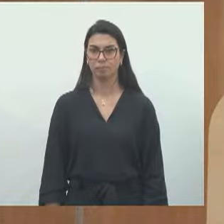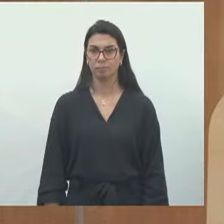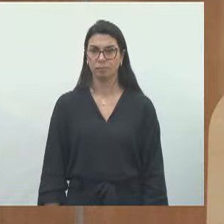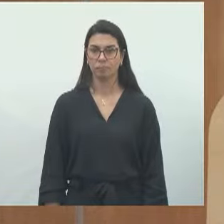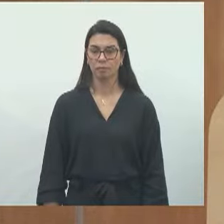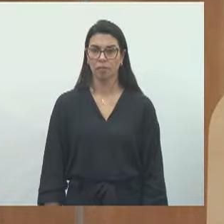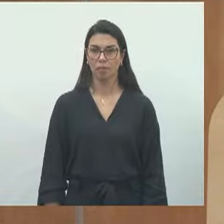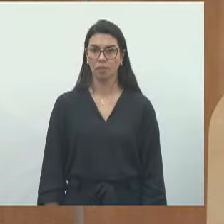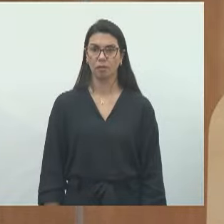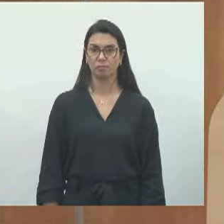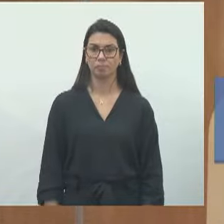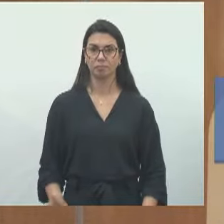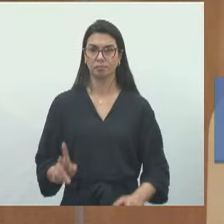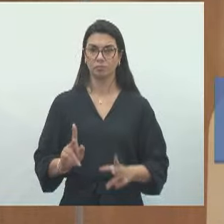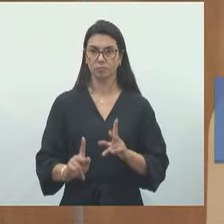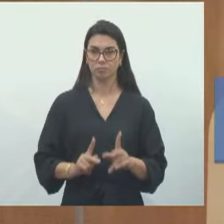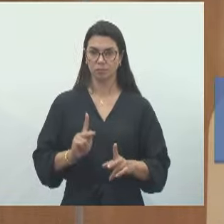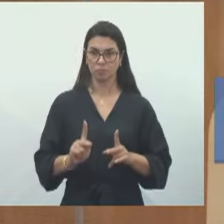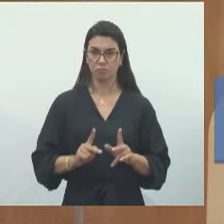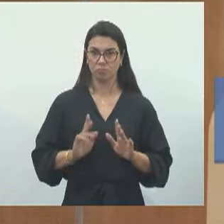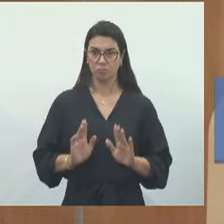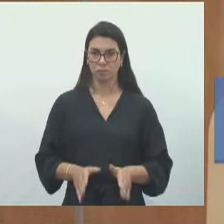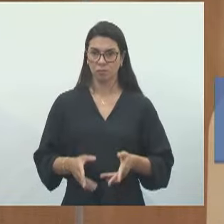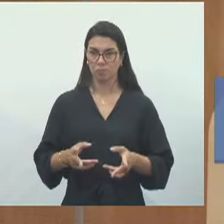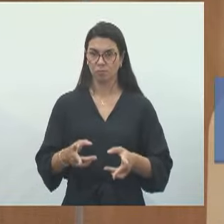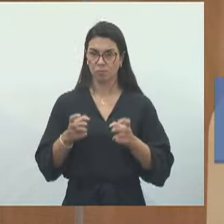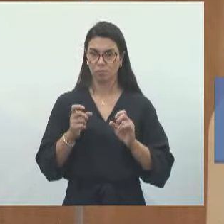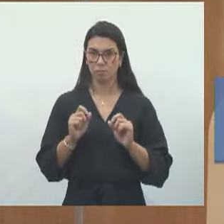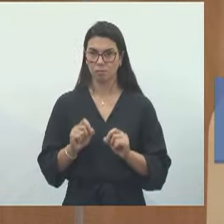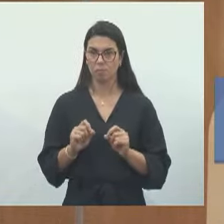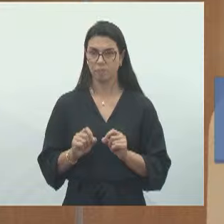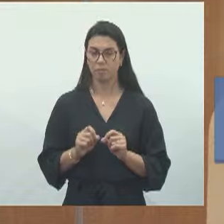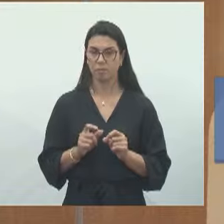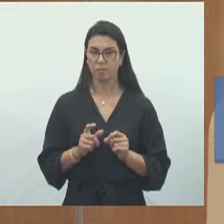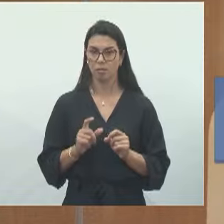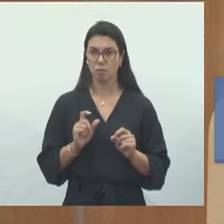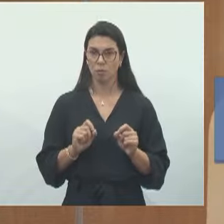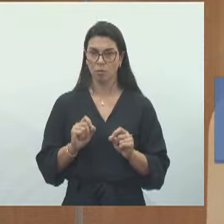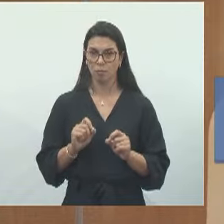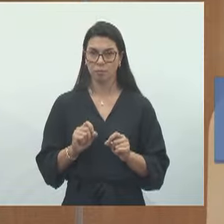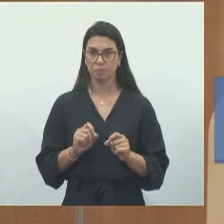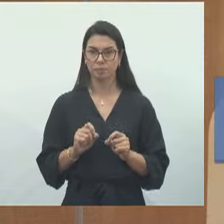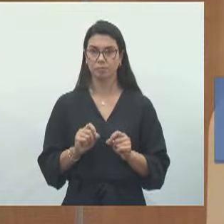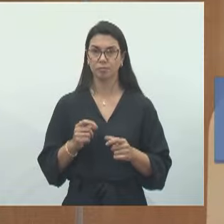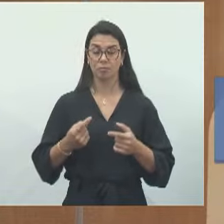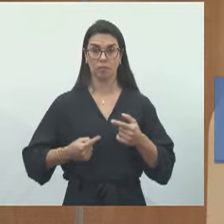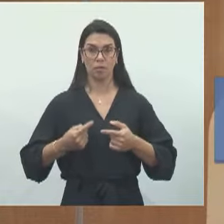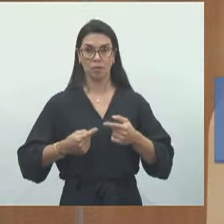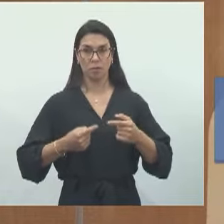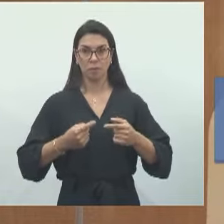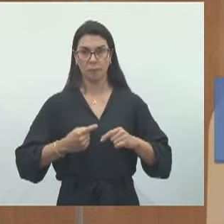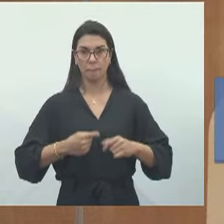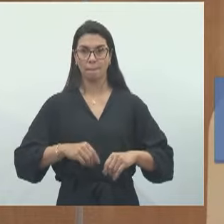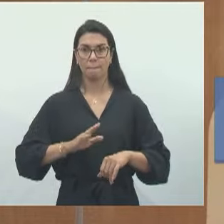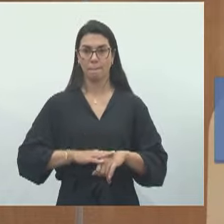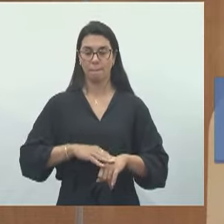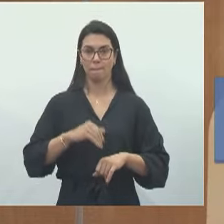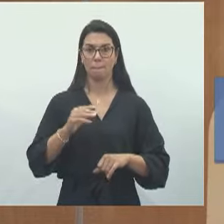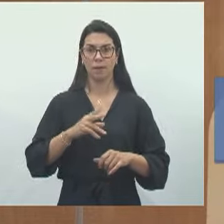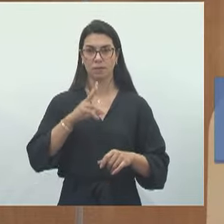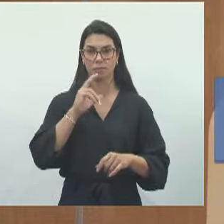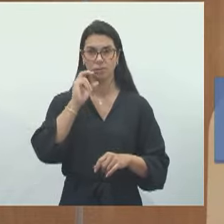A população já passou a perceber que, né, de uns dias para cá, começou a ficar as discussões mais calorosas aqui na Câmara, né? Isso